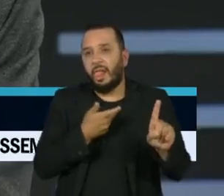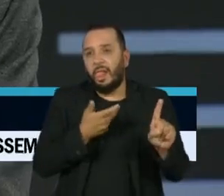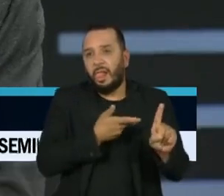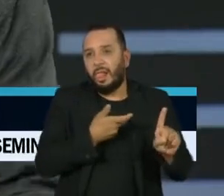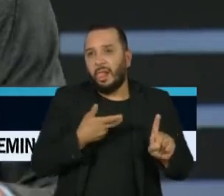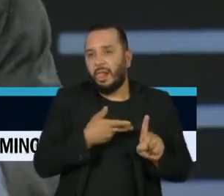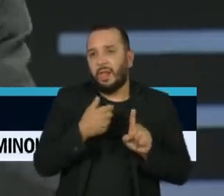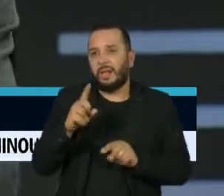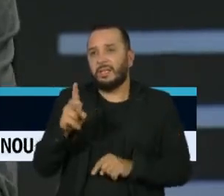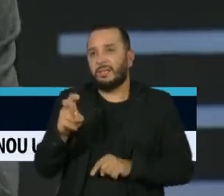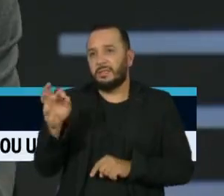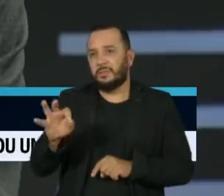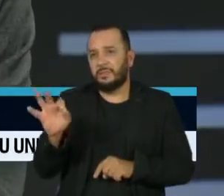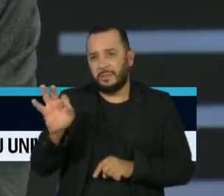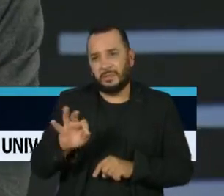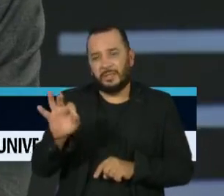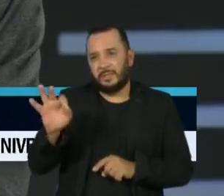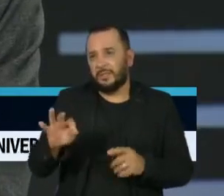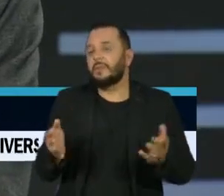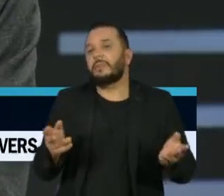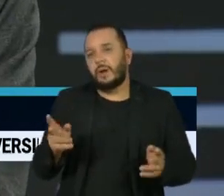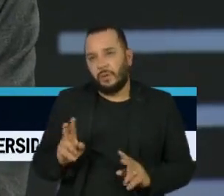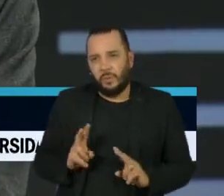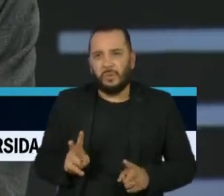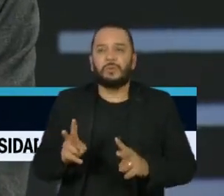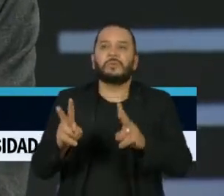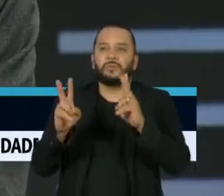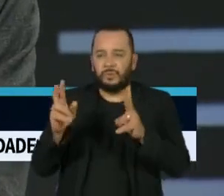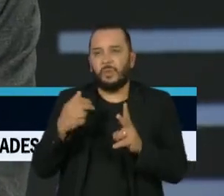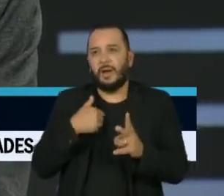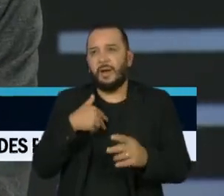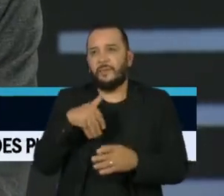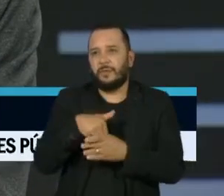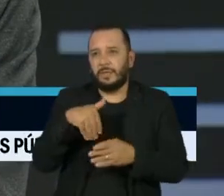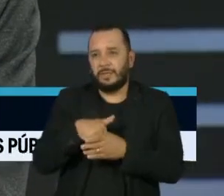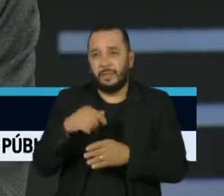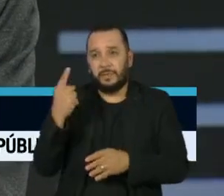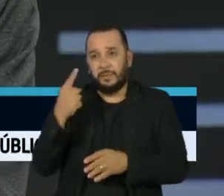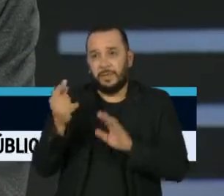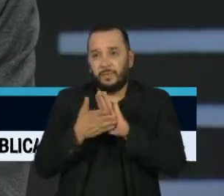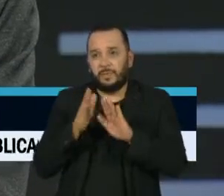de apoio crítico para manter-se eleitoralmente viável.